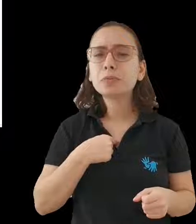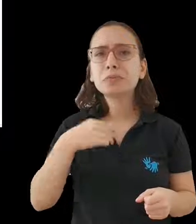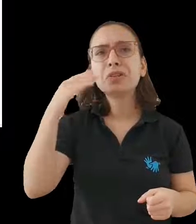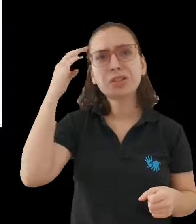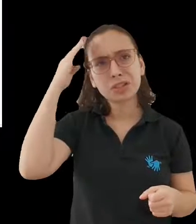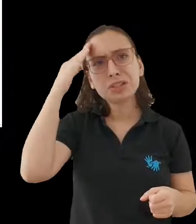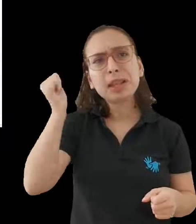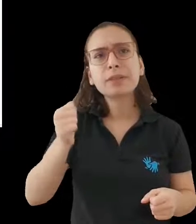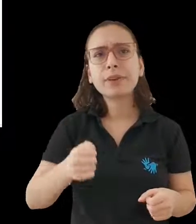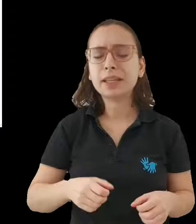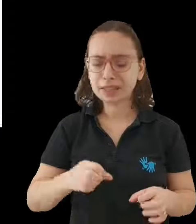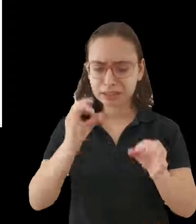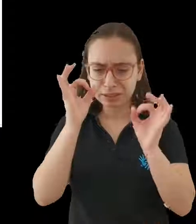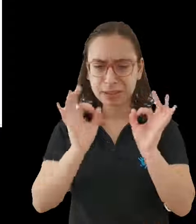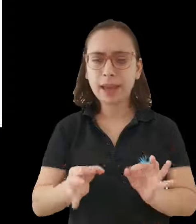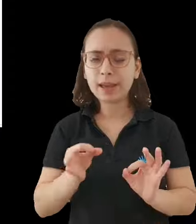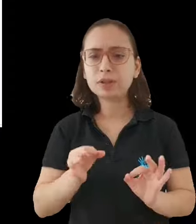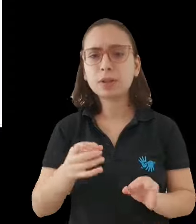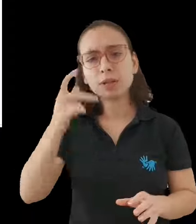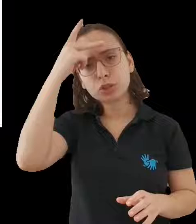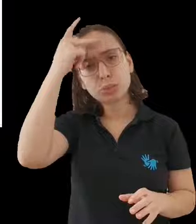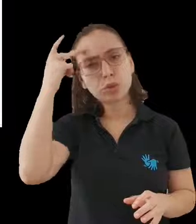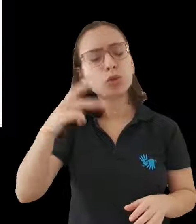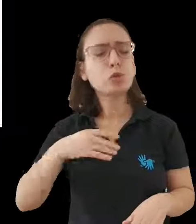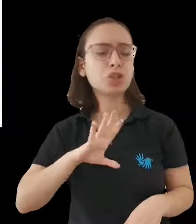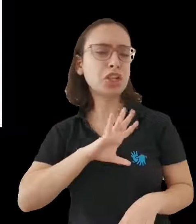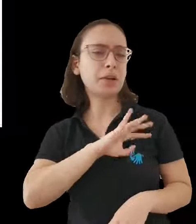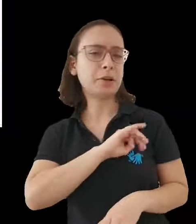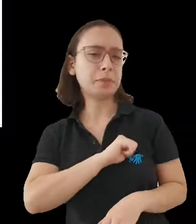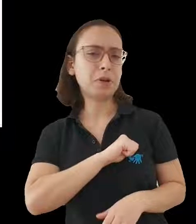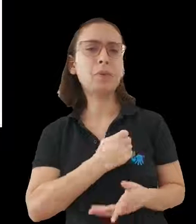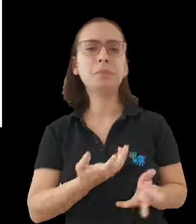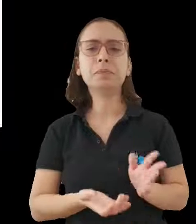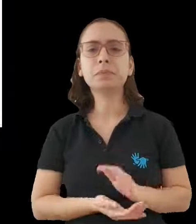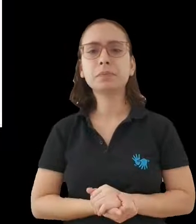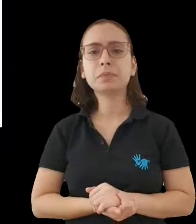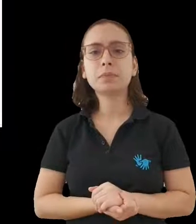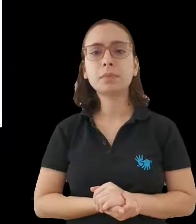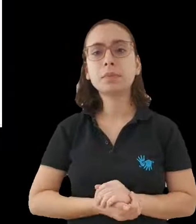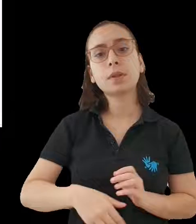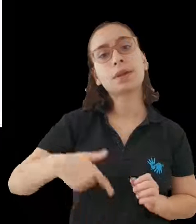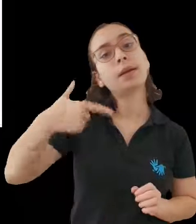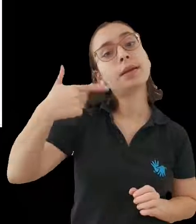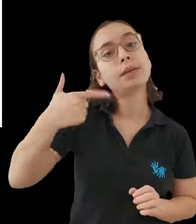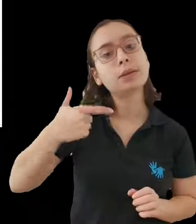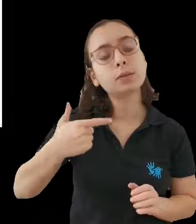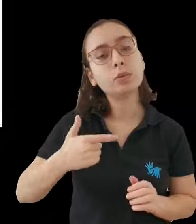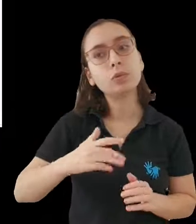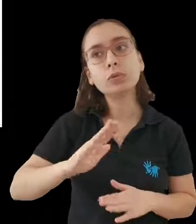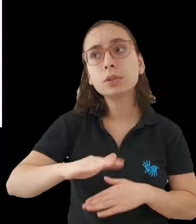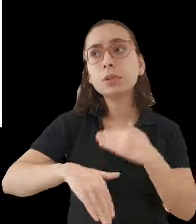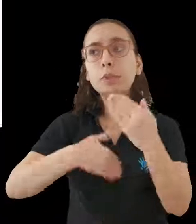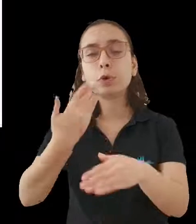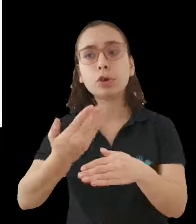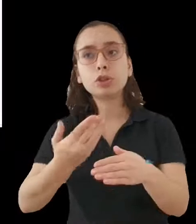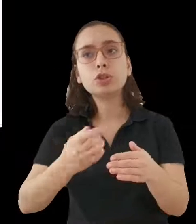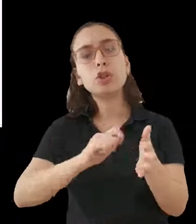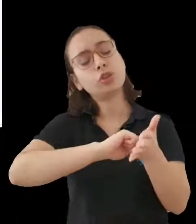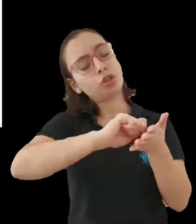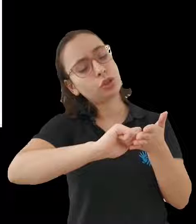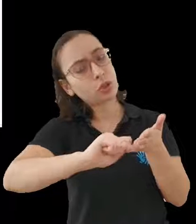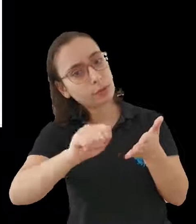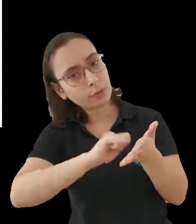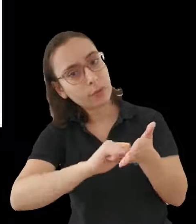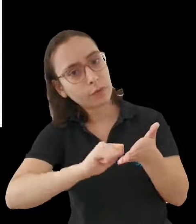sei que vão dar certo, sabe? Histórias que todo mundo ama. E aí, a segunda parte, depois de definir o